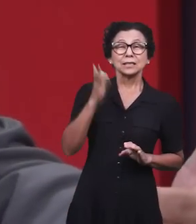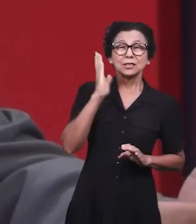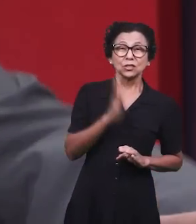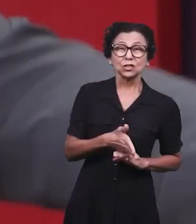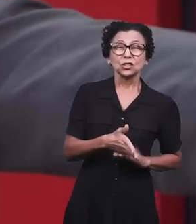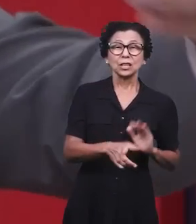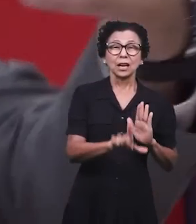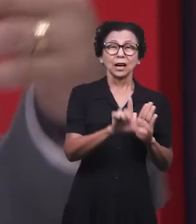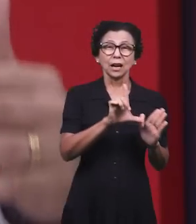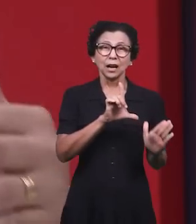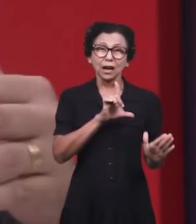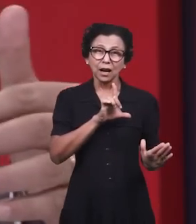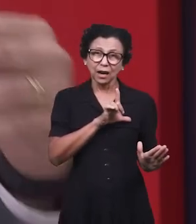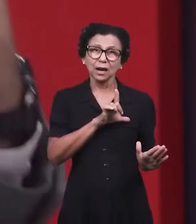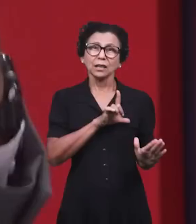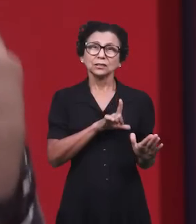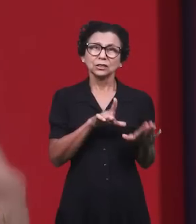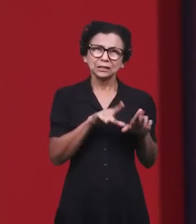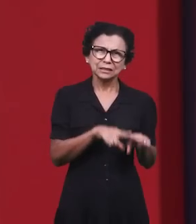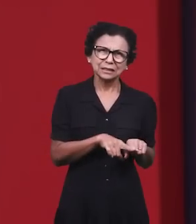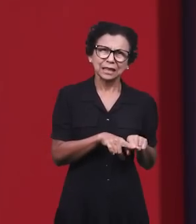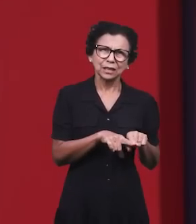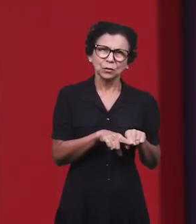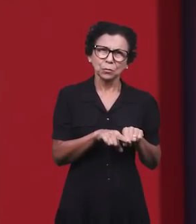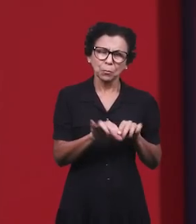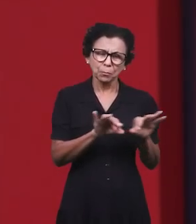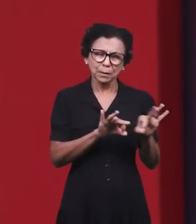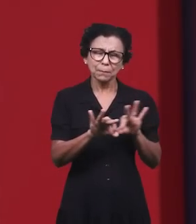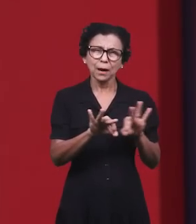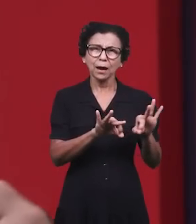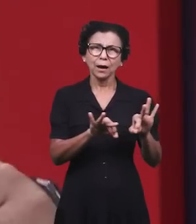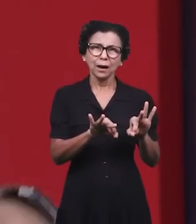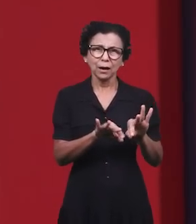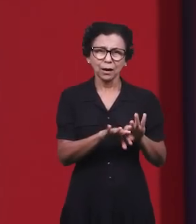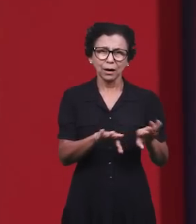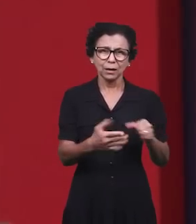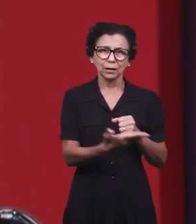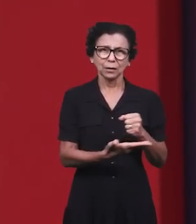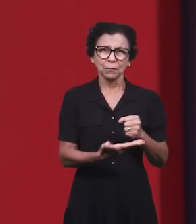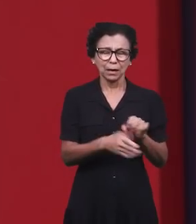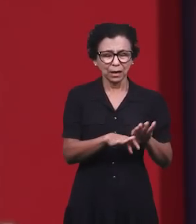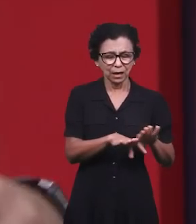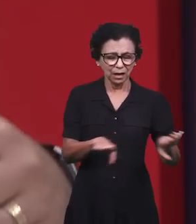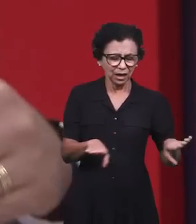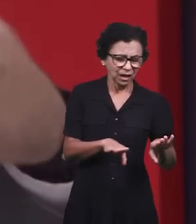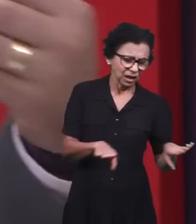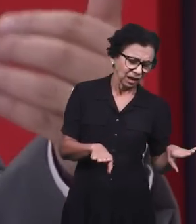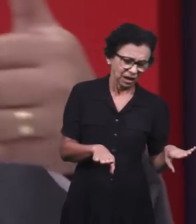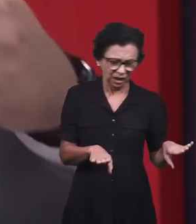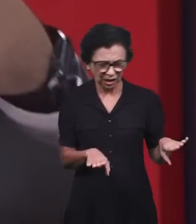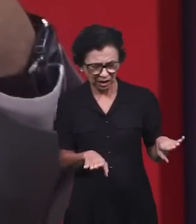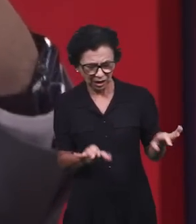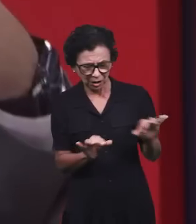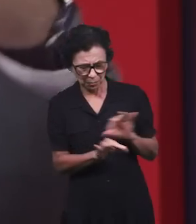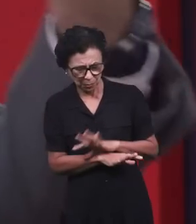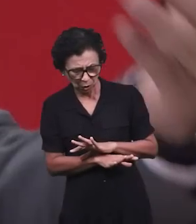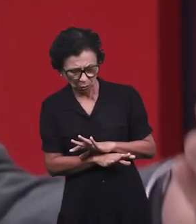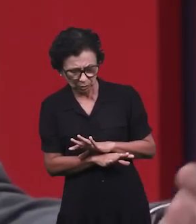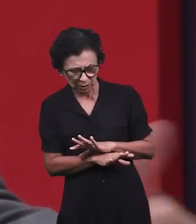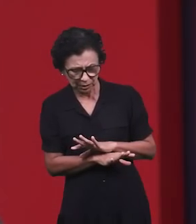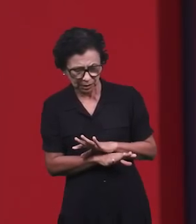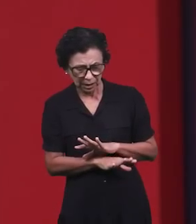reconstruir em cima, geralmente, daquele fundamento. Então, a reconstrução ela parte de pode partir de